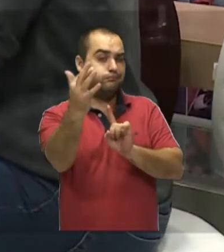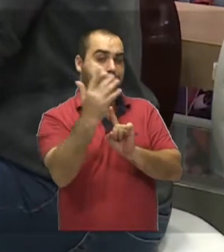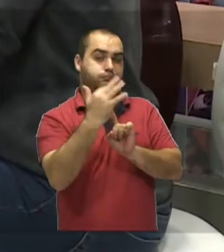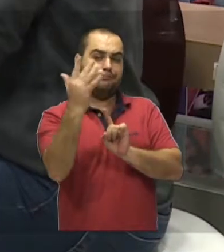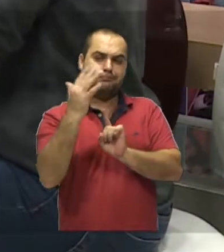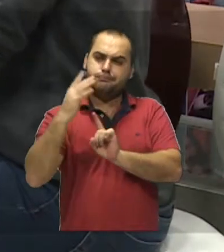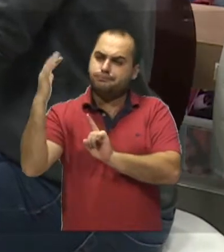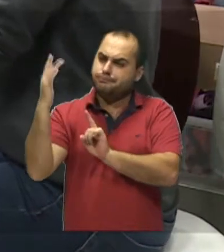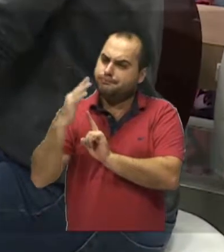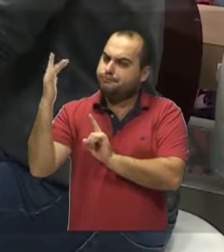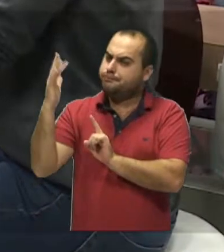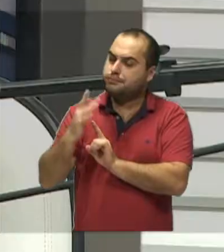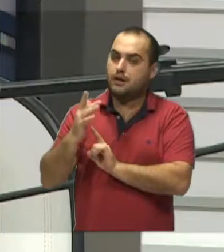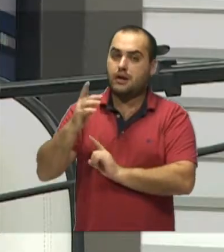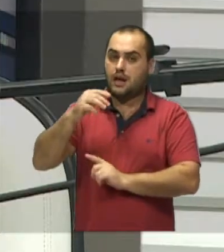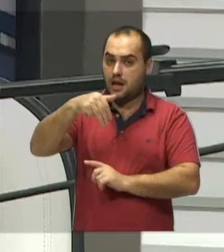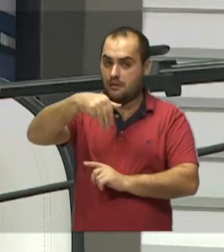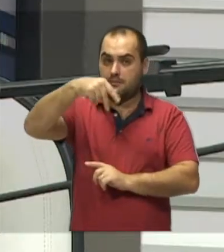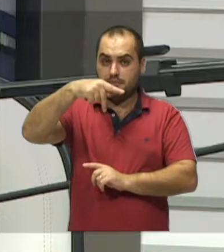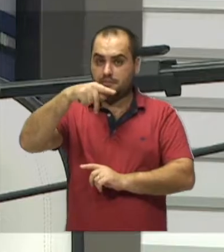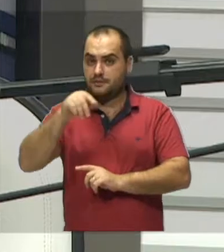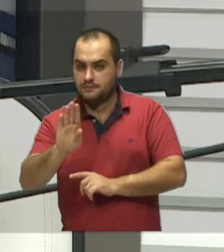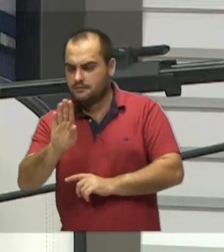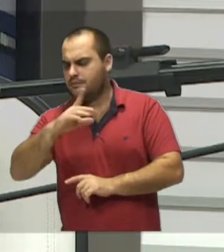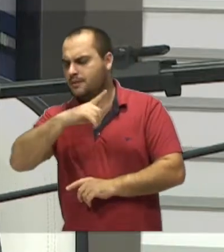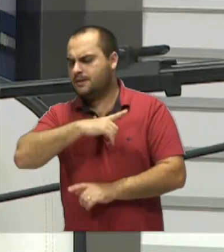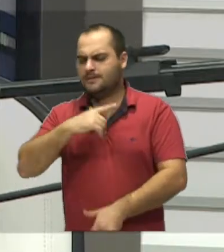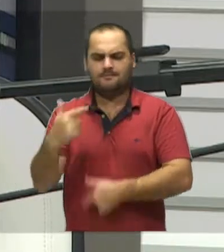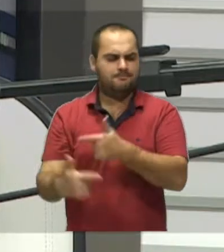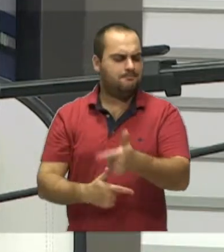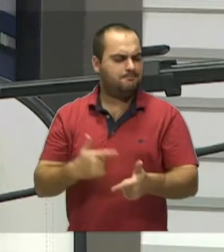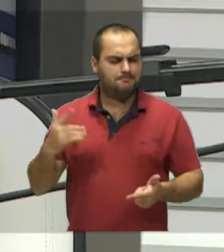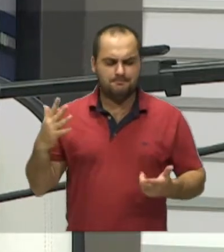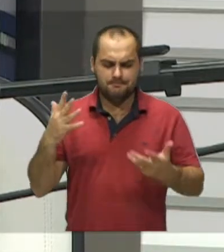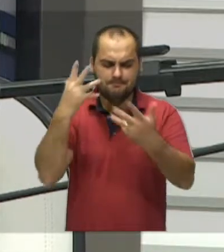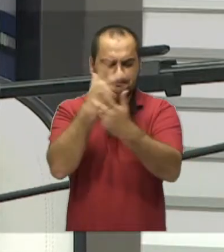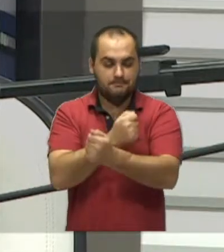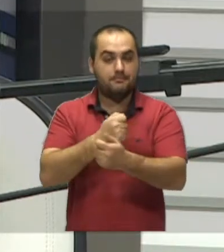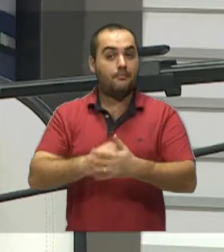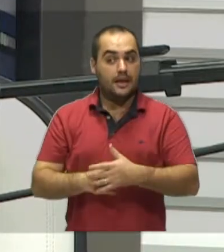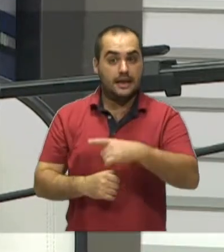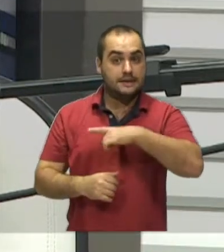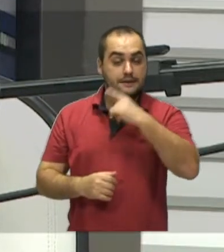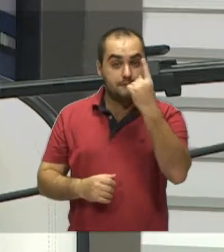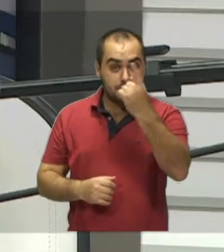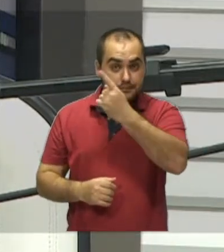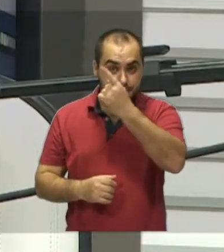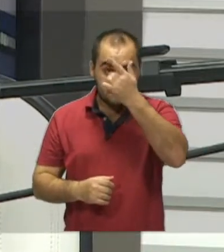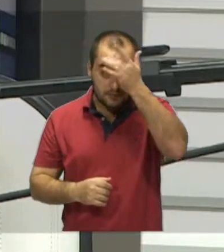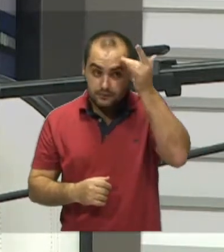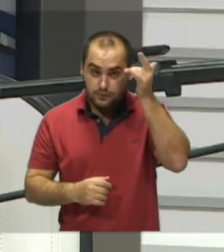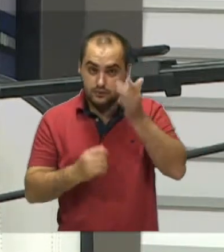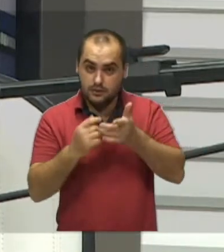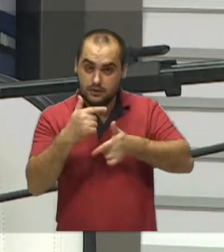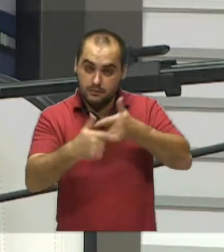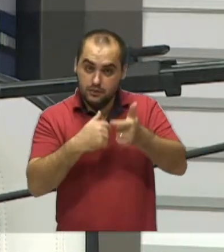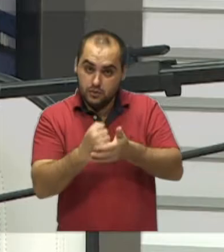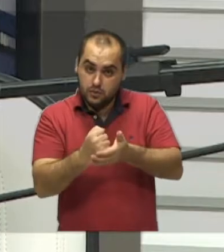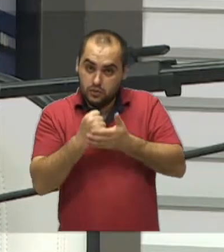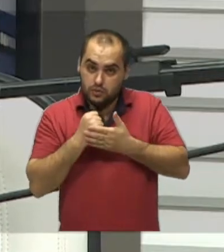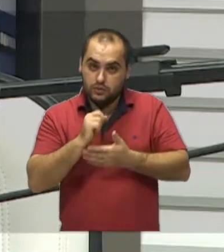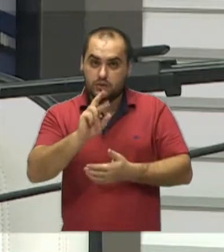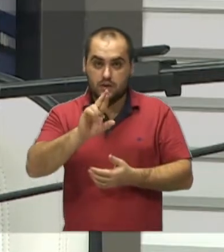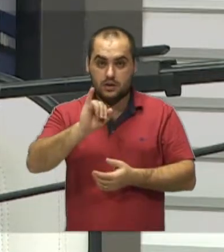popular brasileira, né? E tem uma obra lindíssima, a gente, até por sugestão de um dos músicos que trabalhou nesse trabalho, que é o Ricardo Pauletti, ele